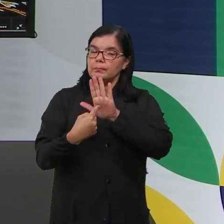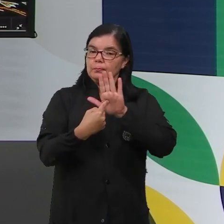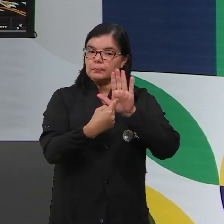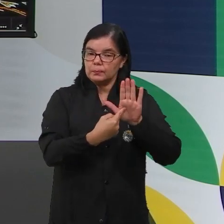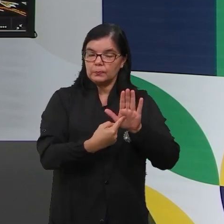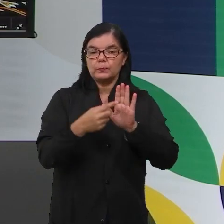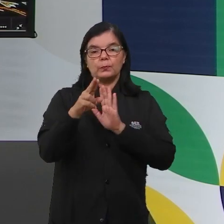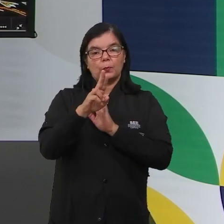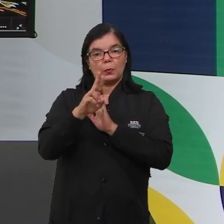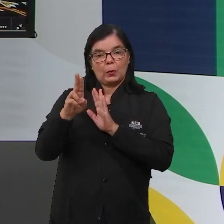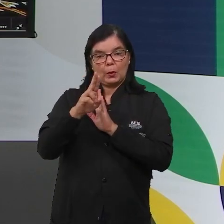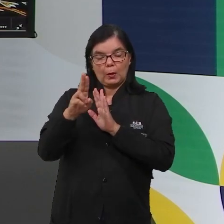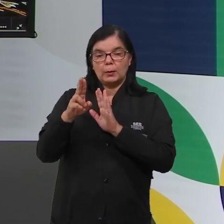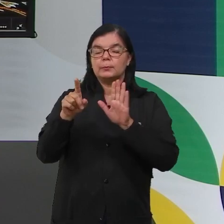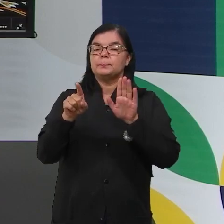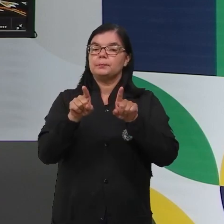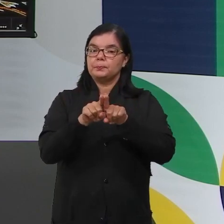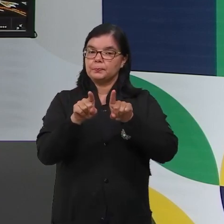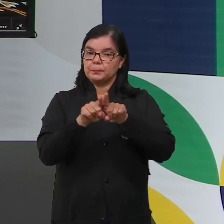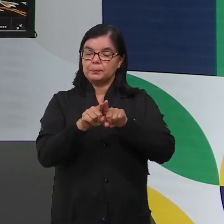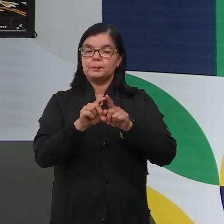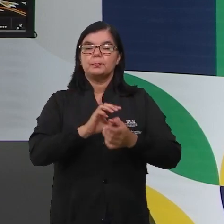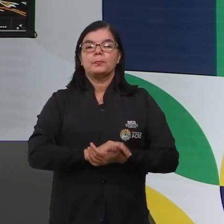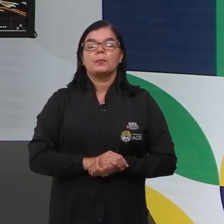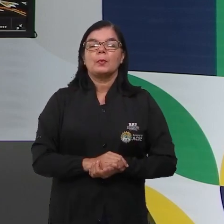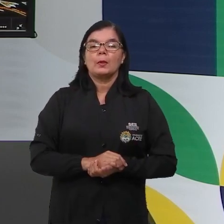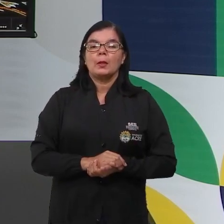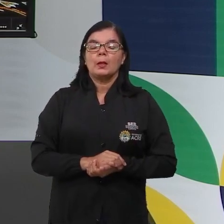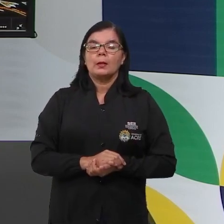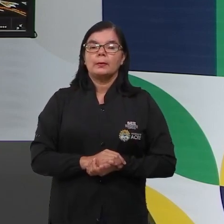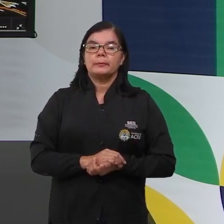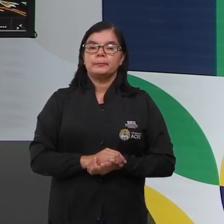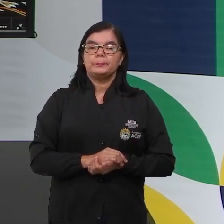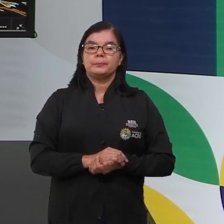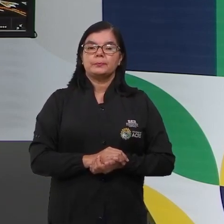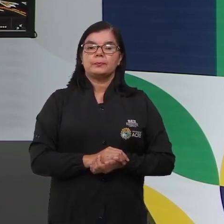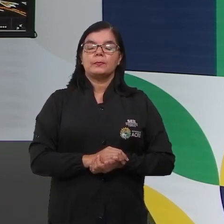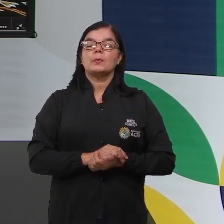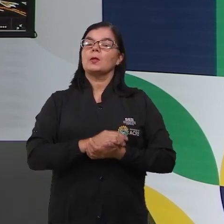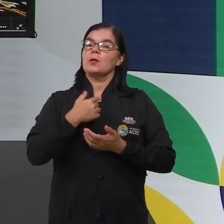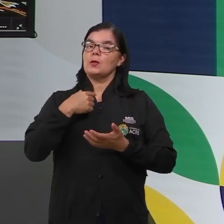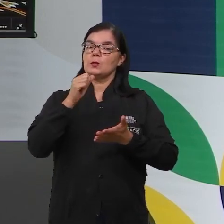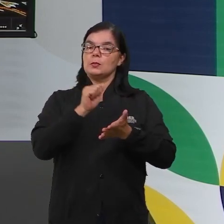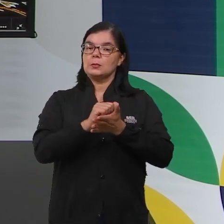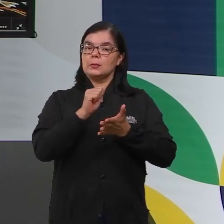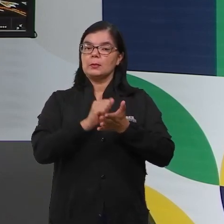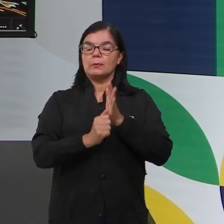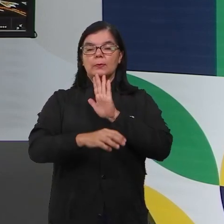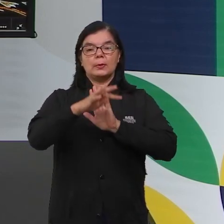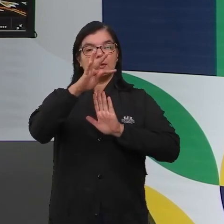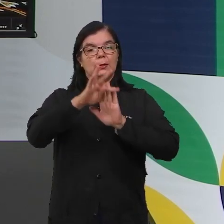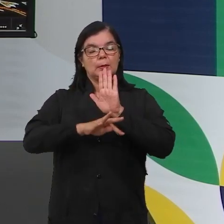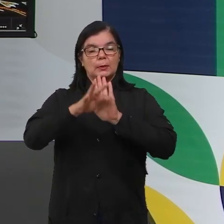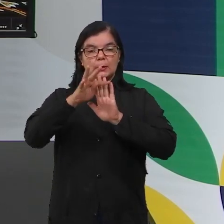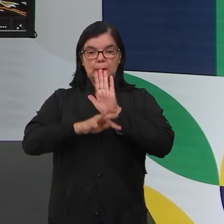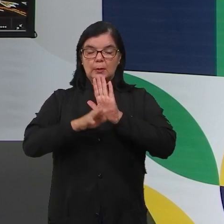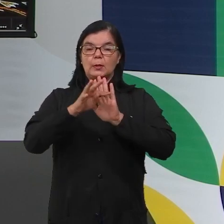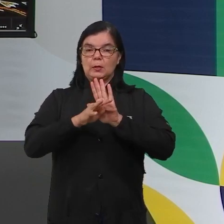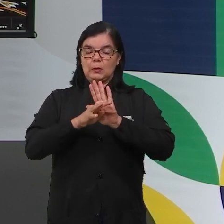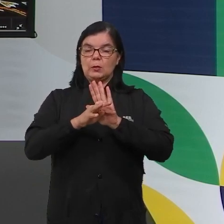o nome da exposição e a obra que está exposta. Também escrever textos para que